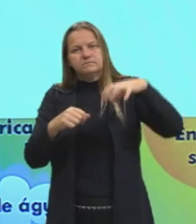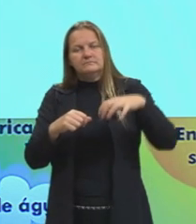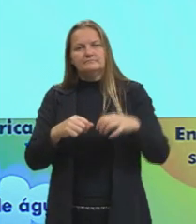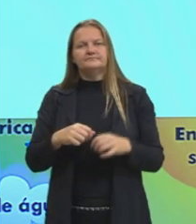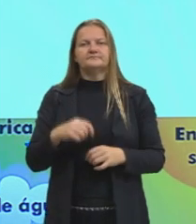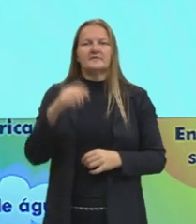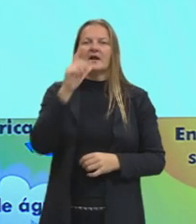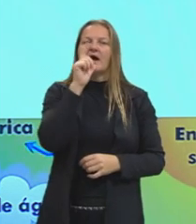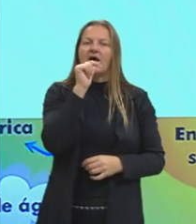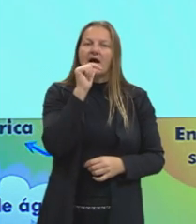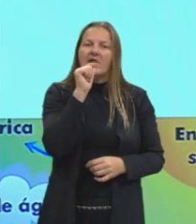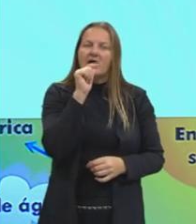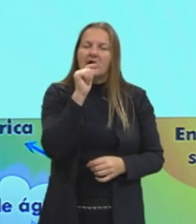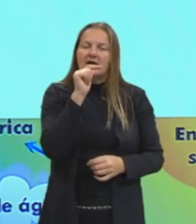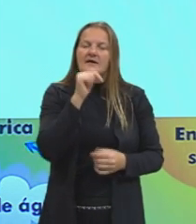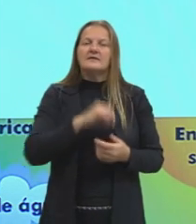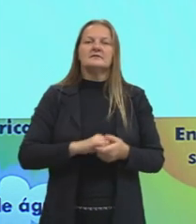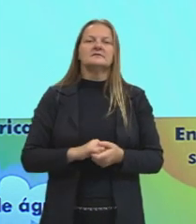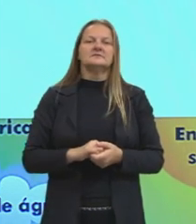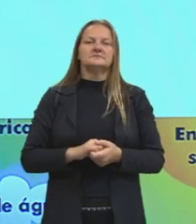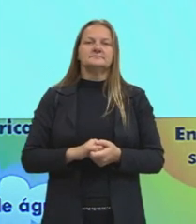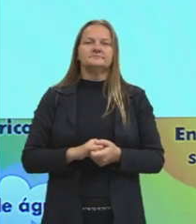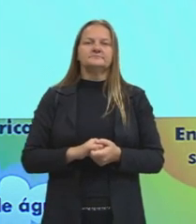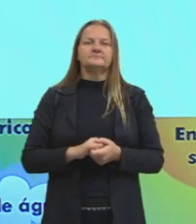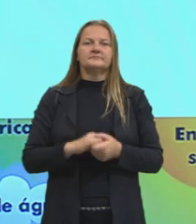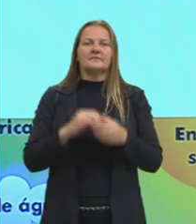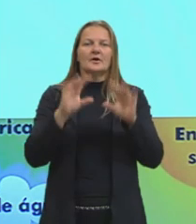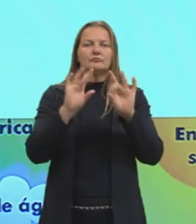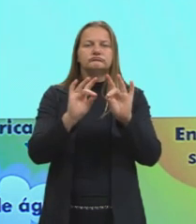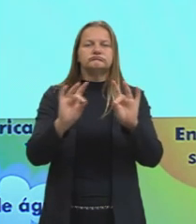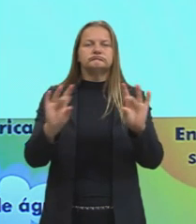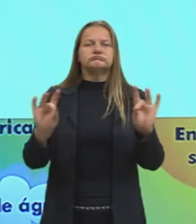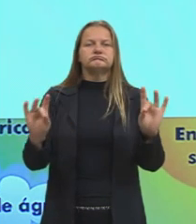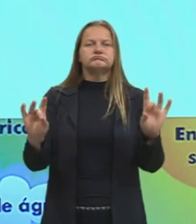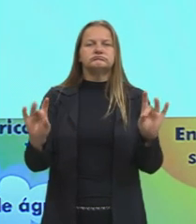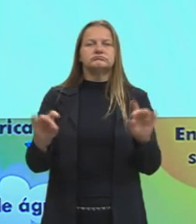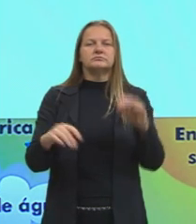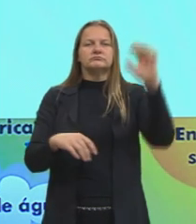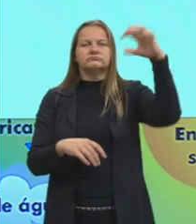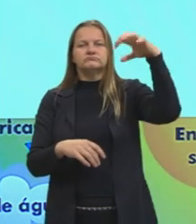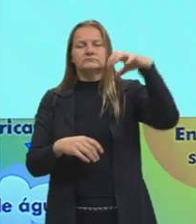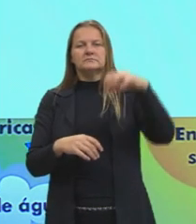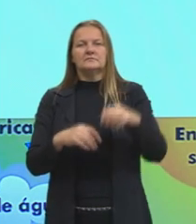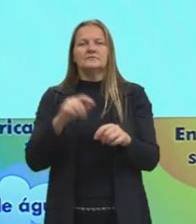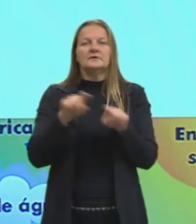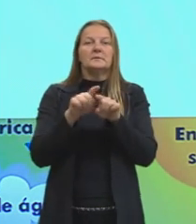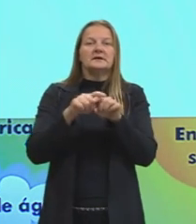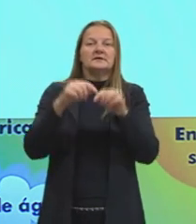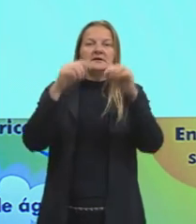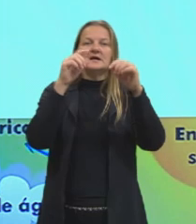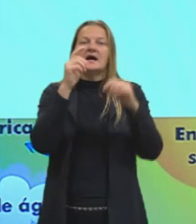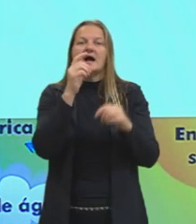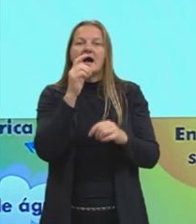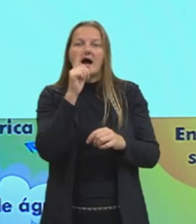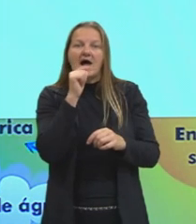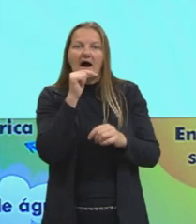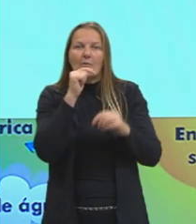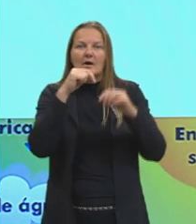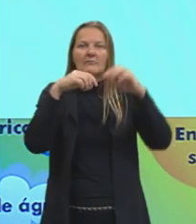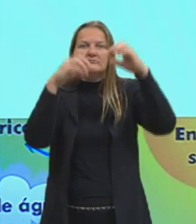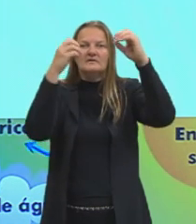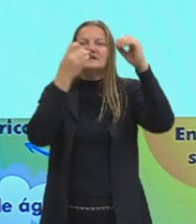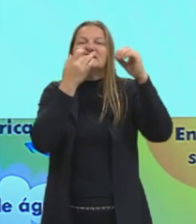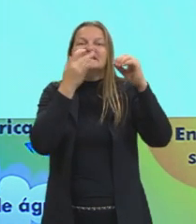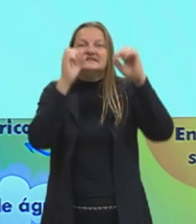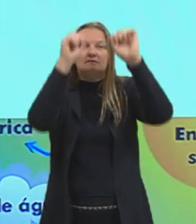água em estado líquido que a chuva ou água em estado sólido que se torna né vizinha tá